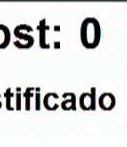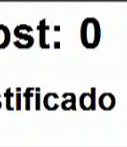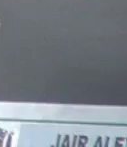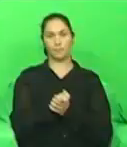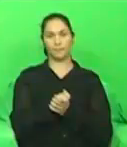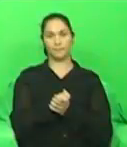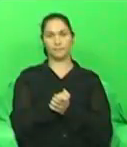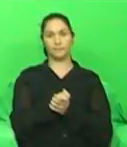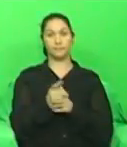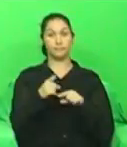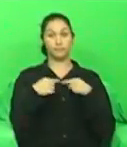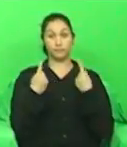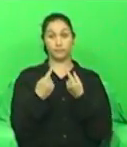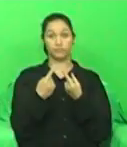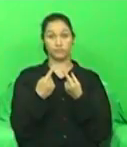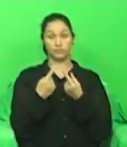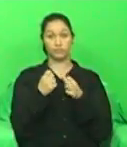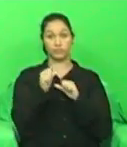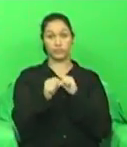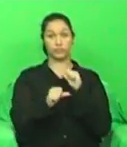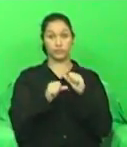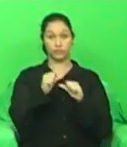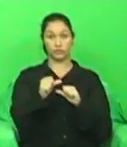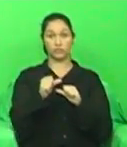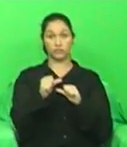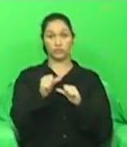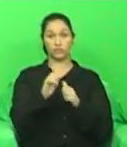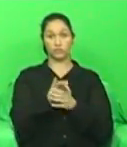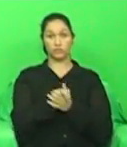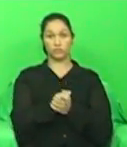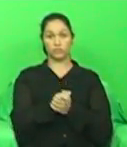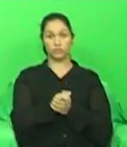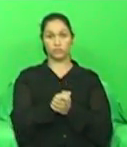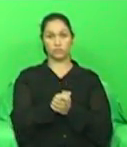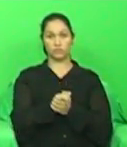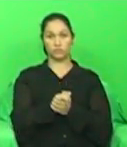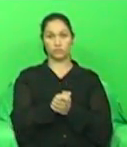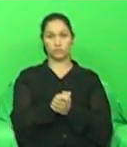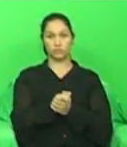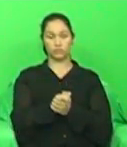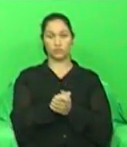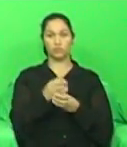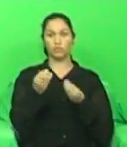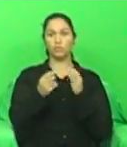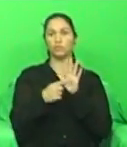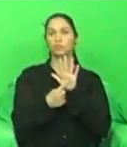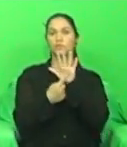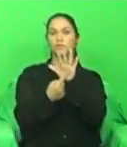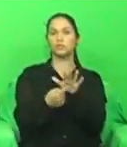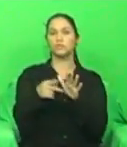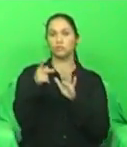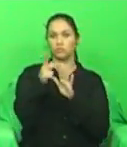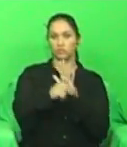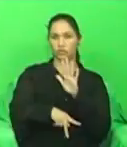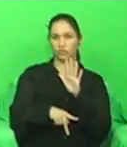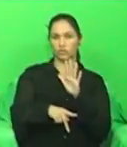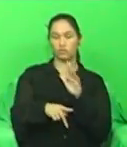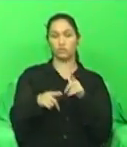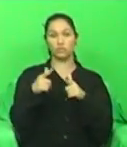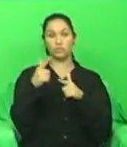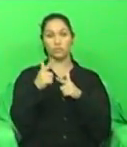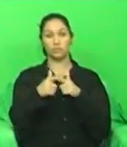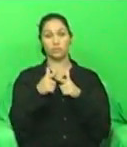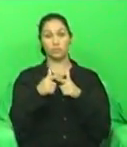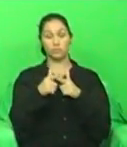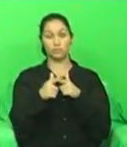perceber a gente mudou o formato da da apresentação dos projetos até por conta da do princípio da